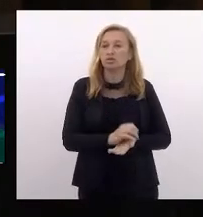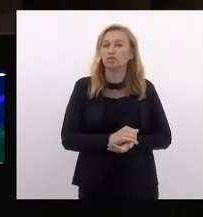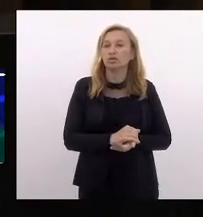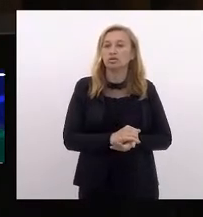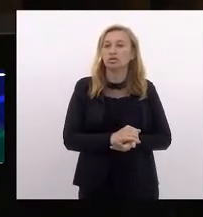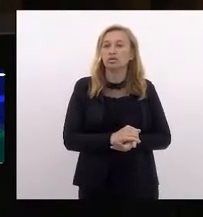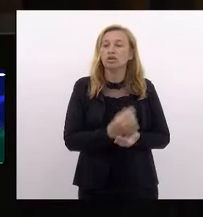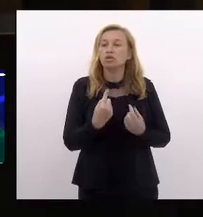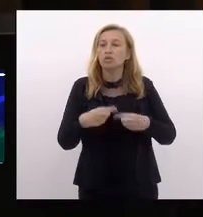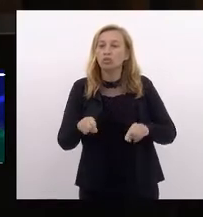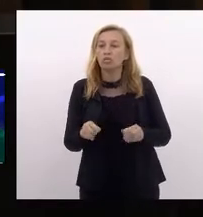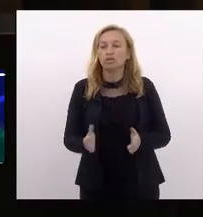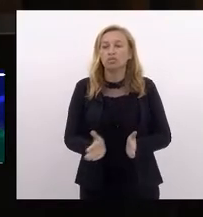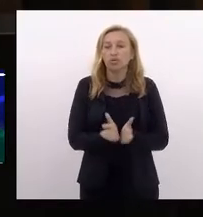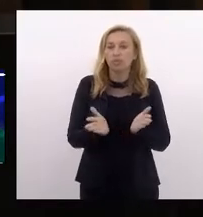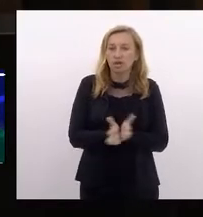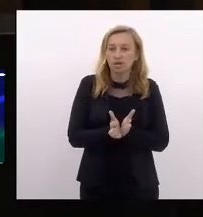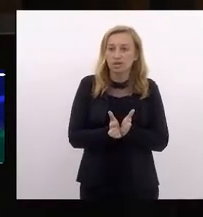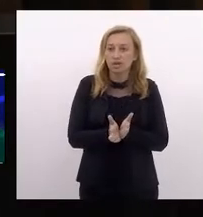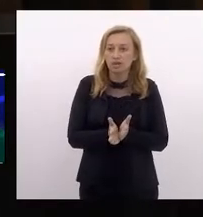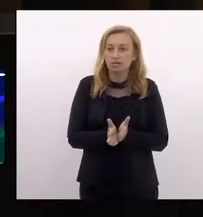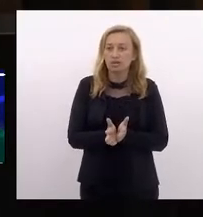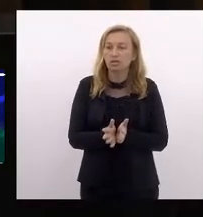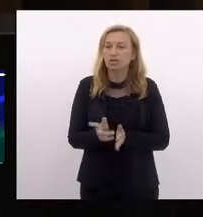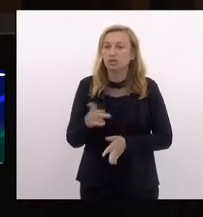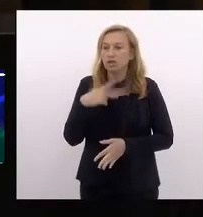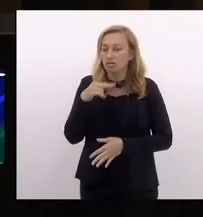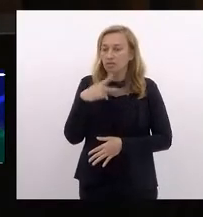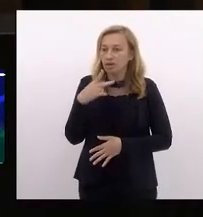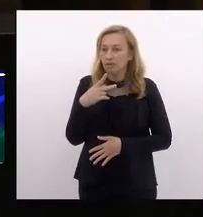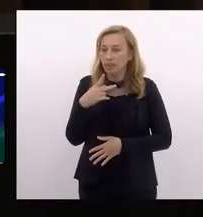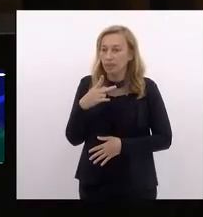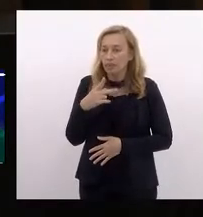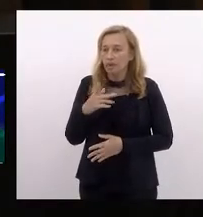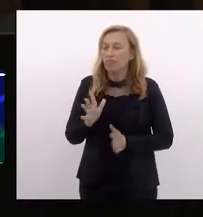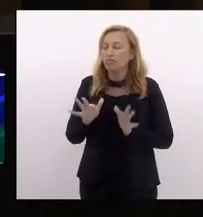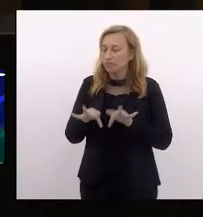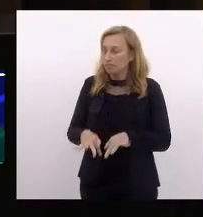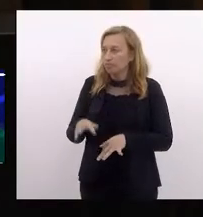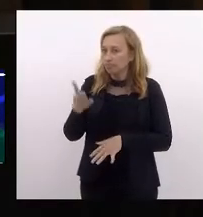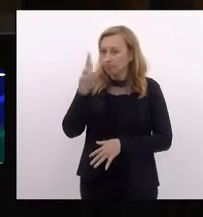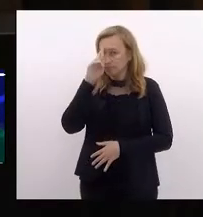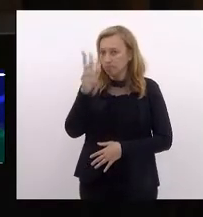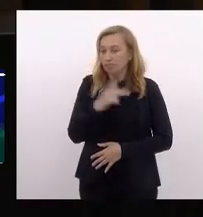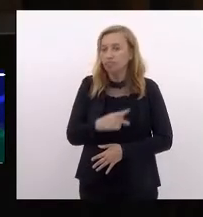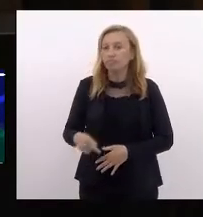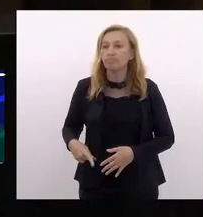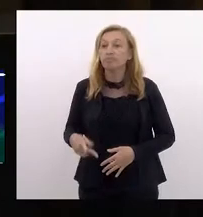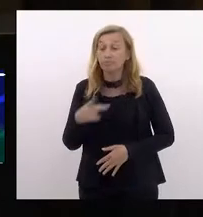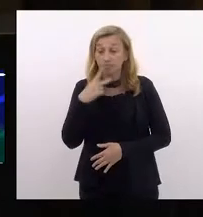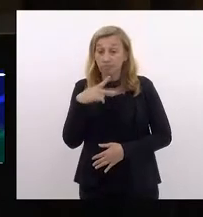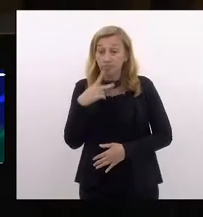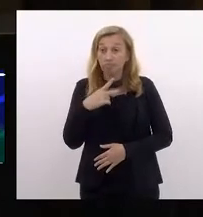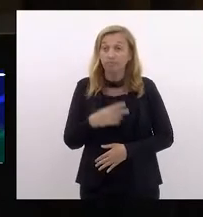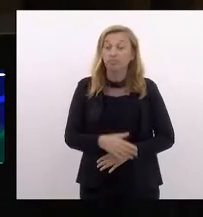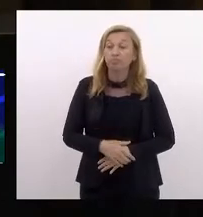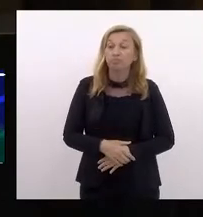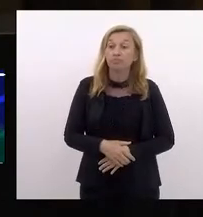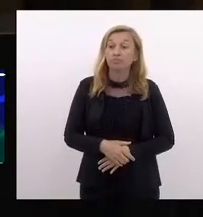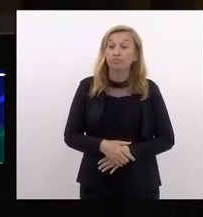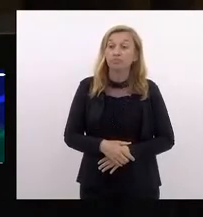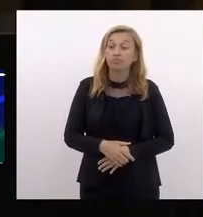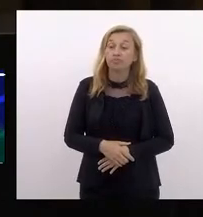de combate à pobreza para que a gente tá falando pois não senhora presidenta a gente está falando